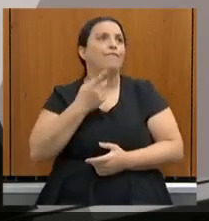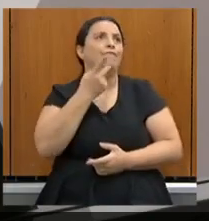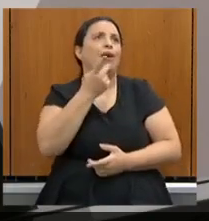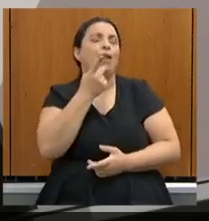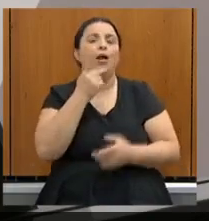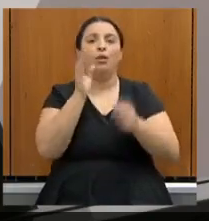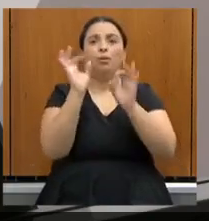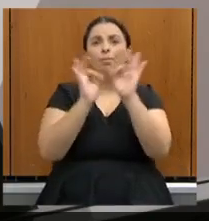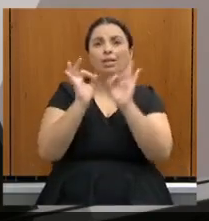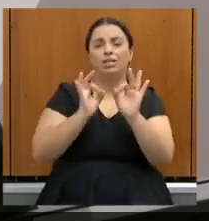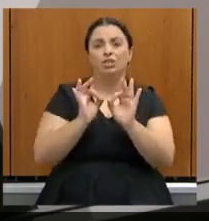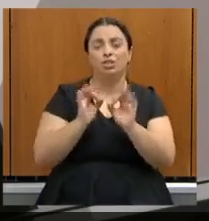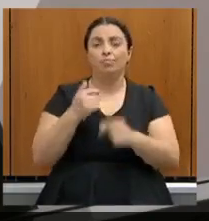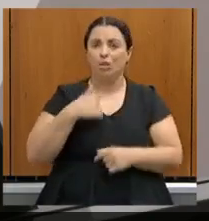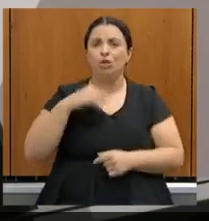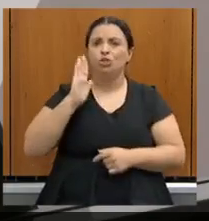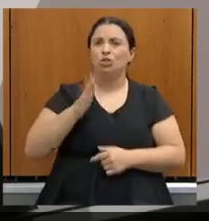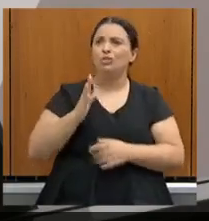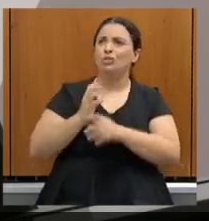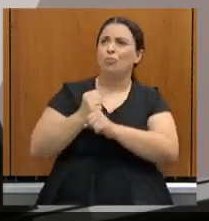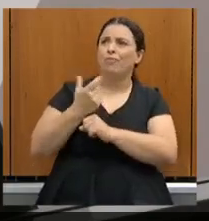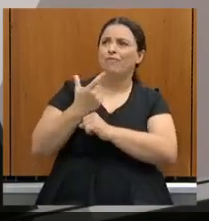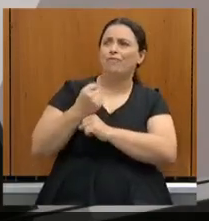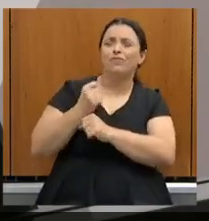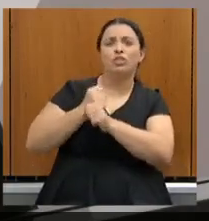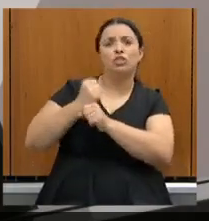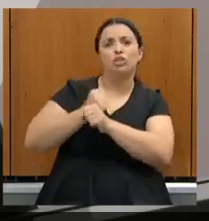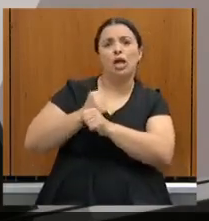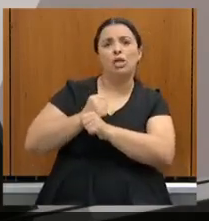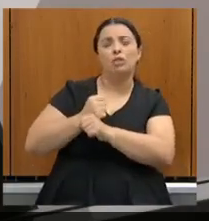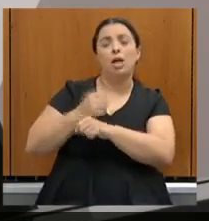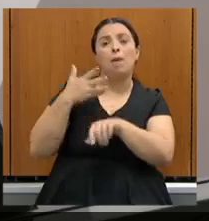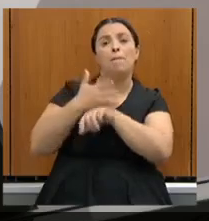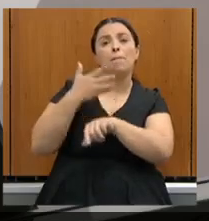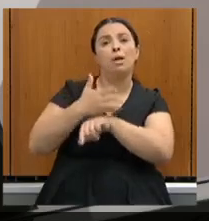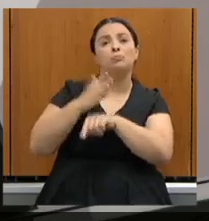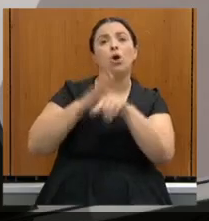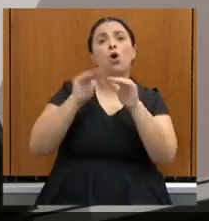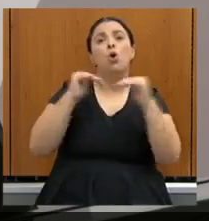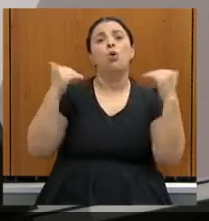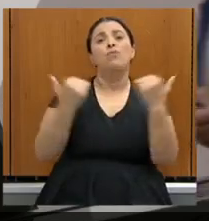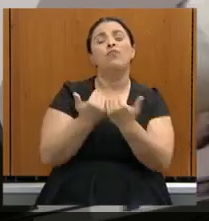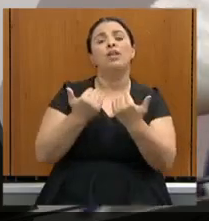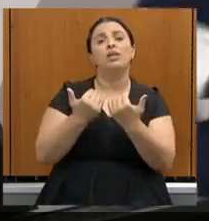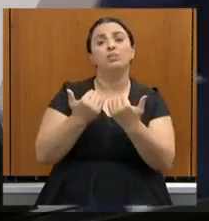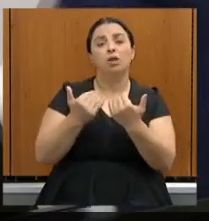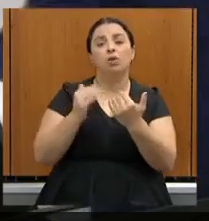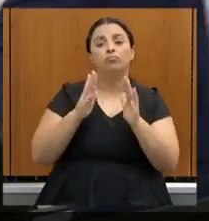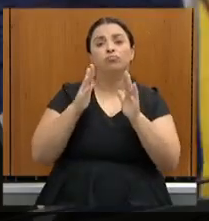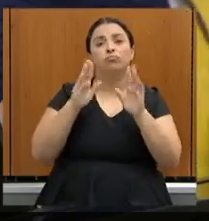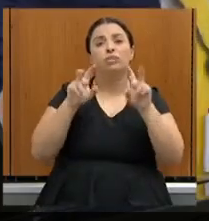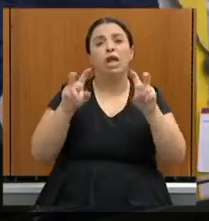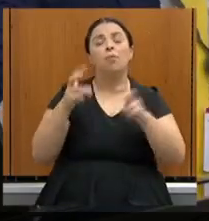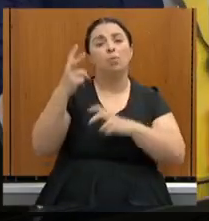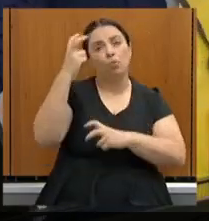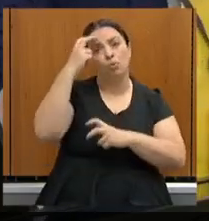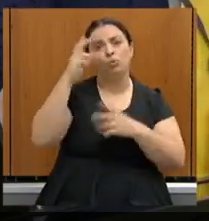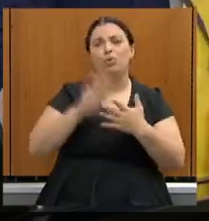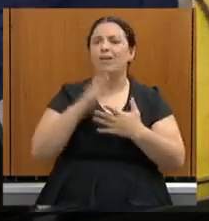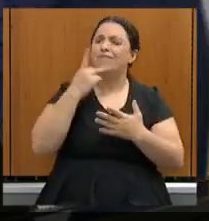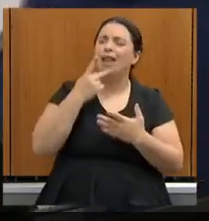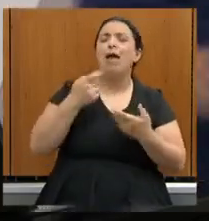há 20 anos participo de conferências de cultura e todas as conferências de cultura falam que é preciso chegar ao interior,